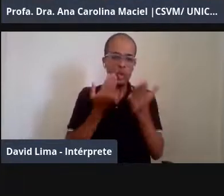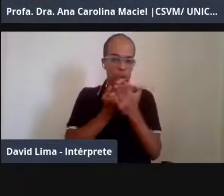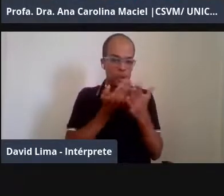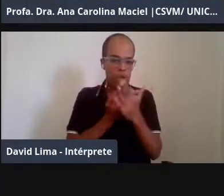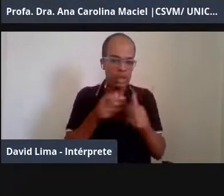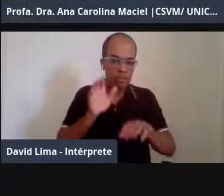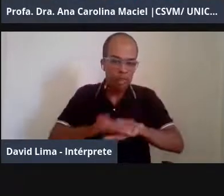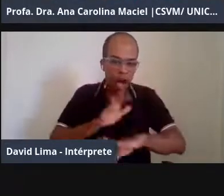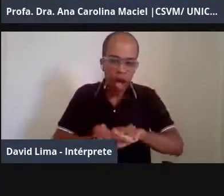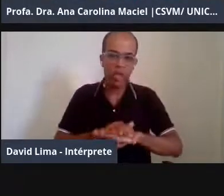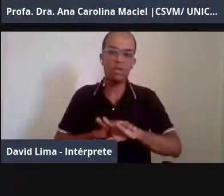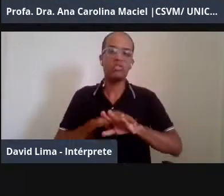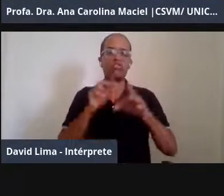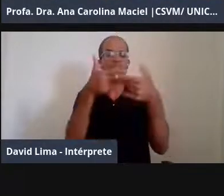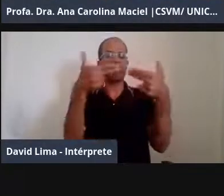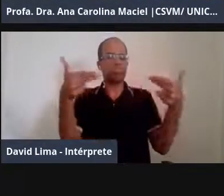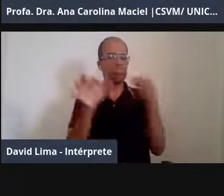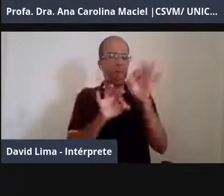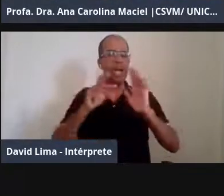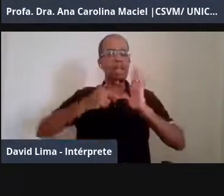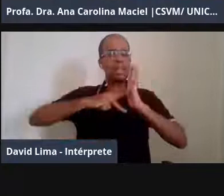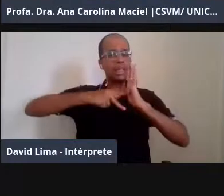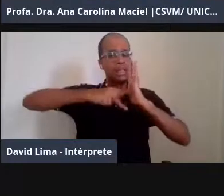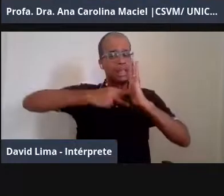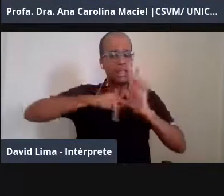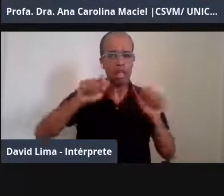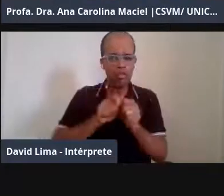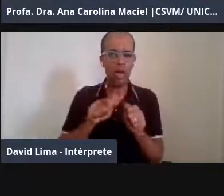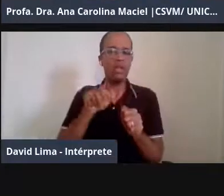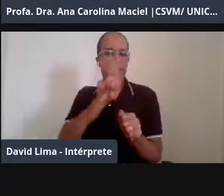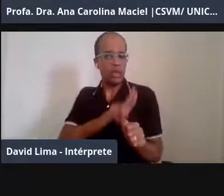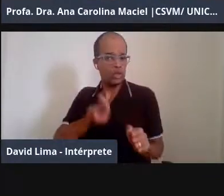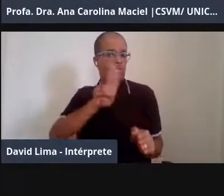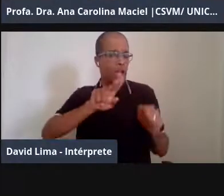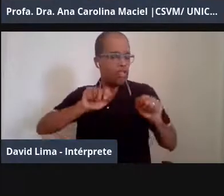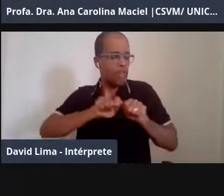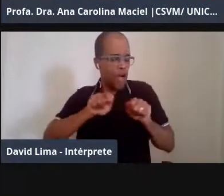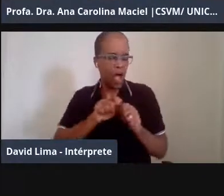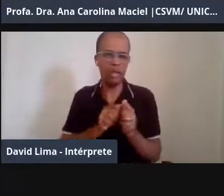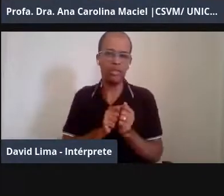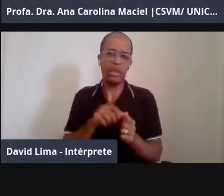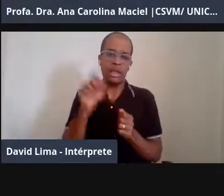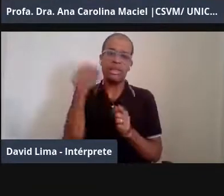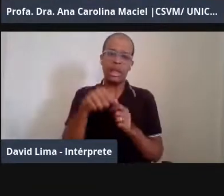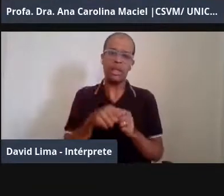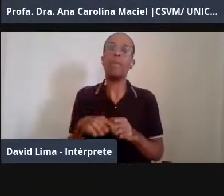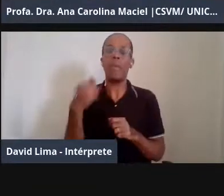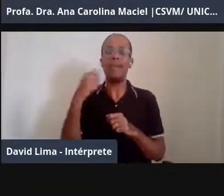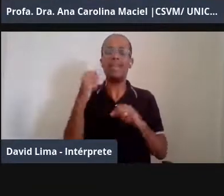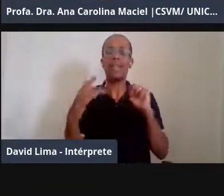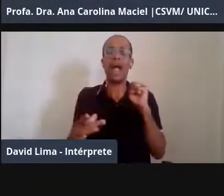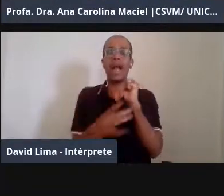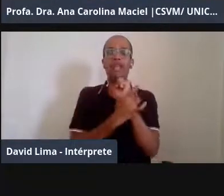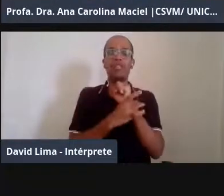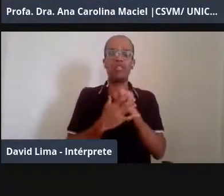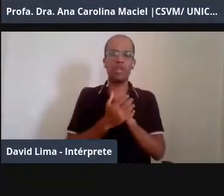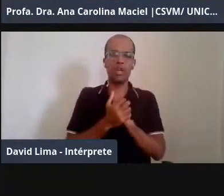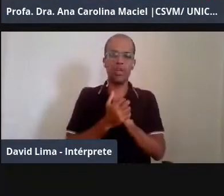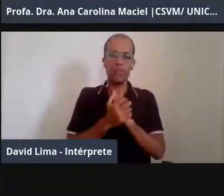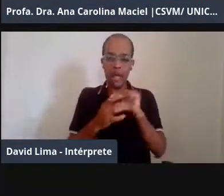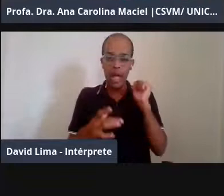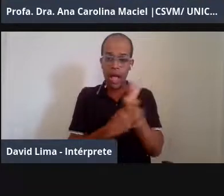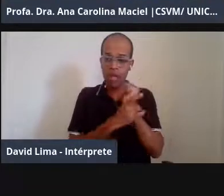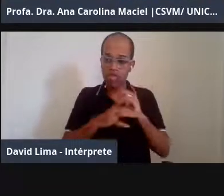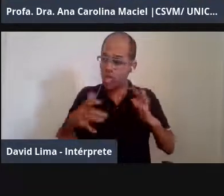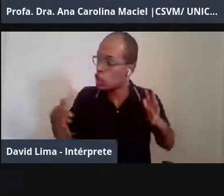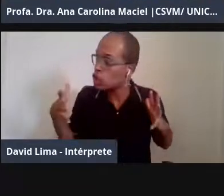que operários fazem, que os sindicatos fazem, que as universidades fazem. Sim, precisamos garantir que